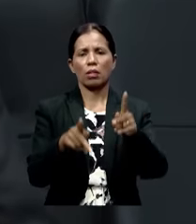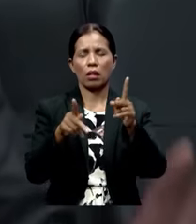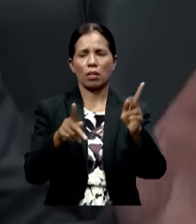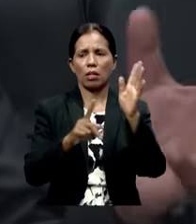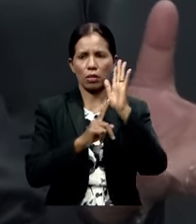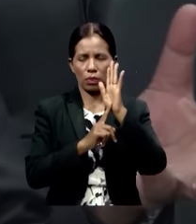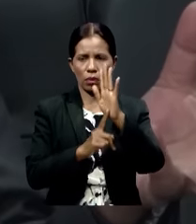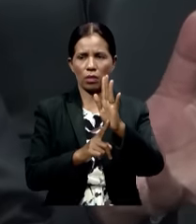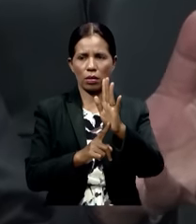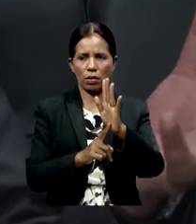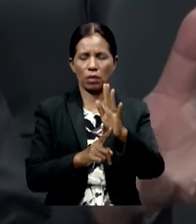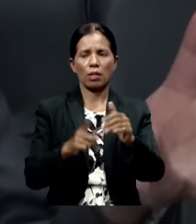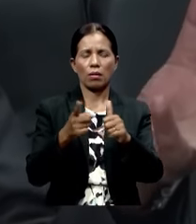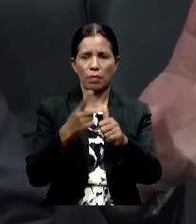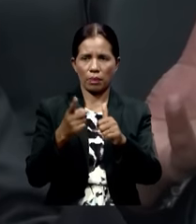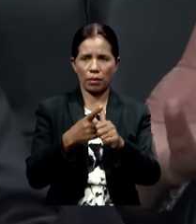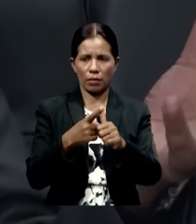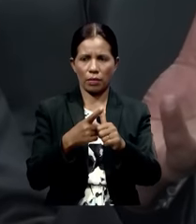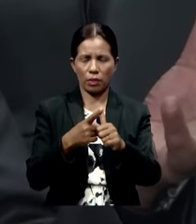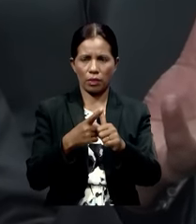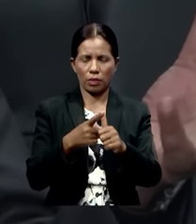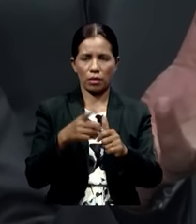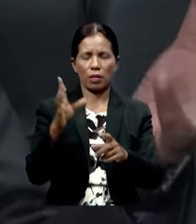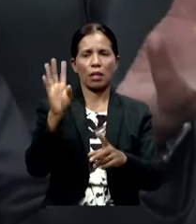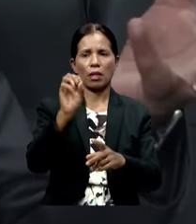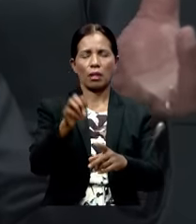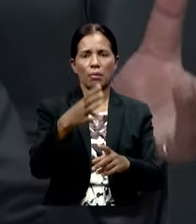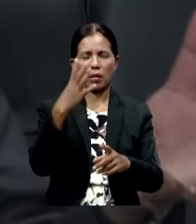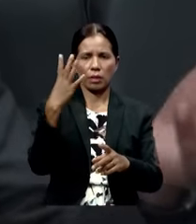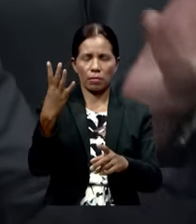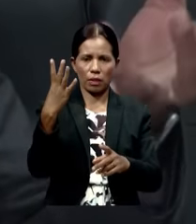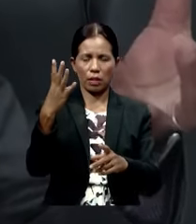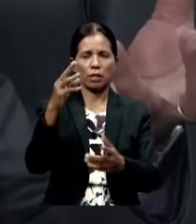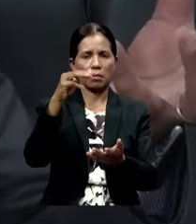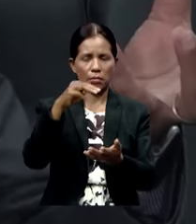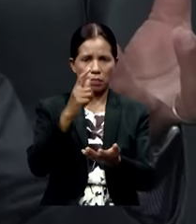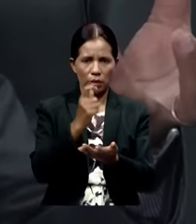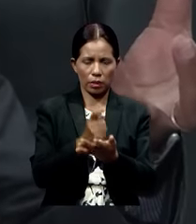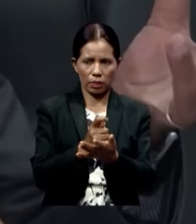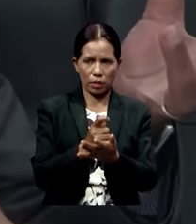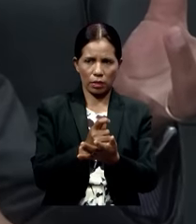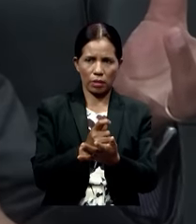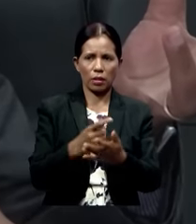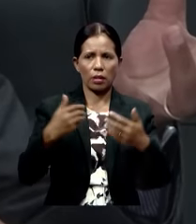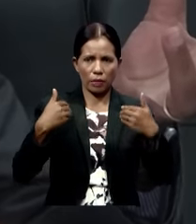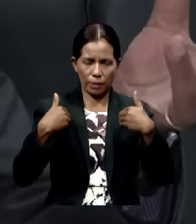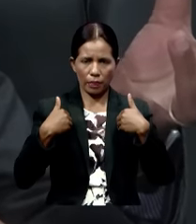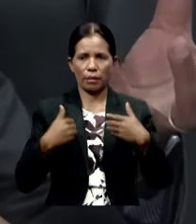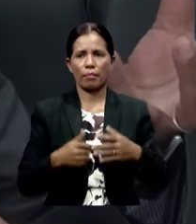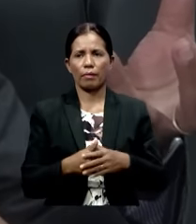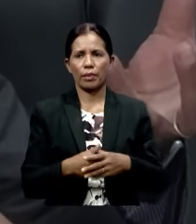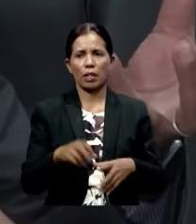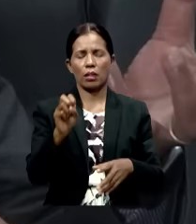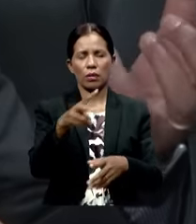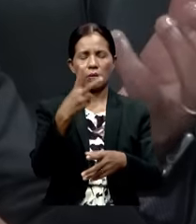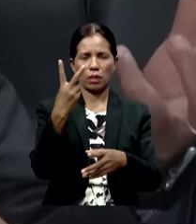publica mak iha fase da primeiro 14,000 agora mosu ho ida 2,000